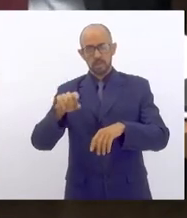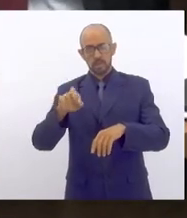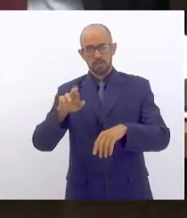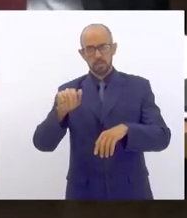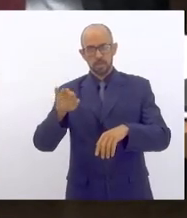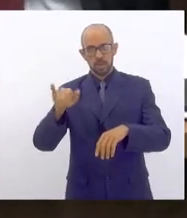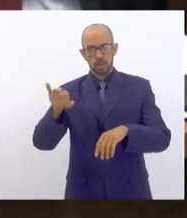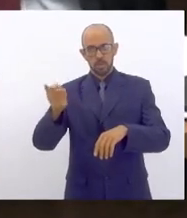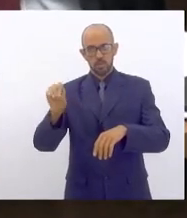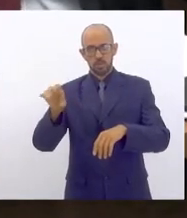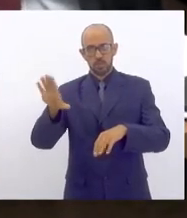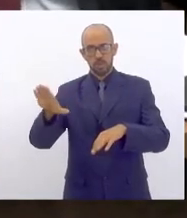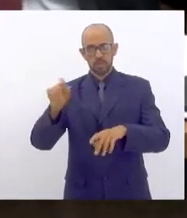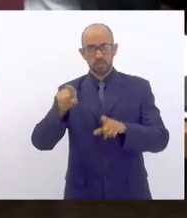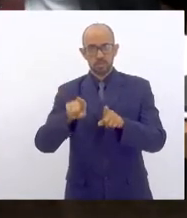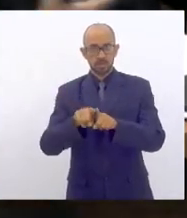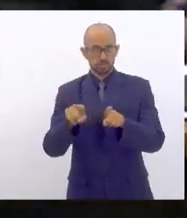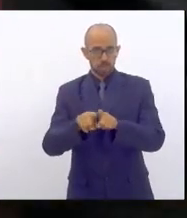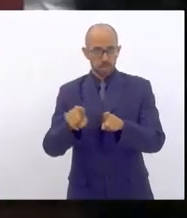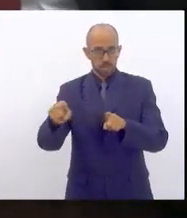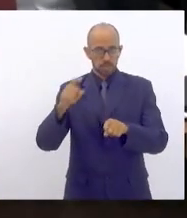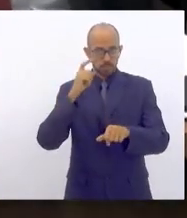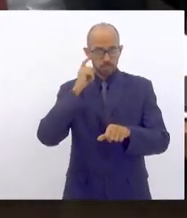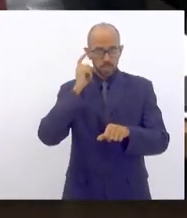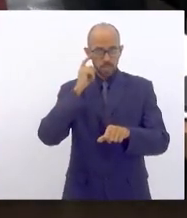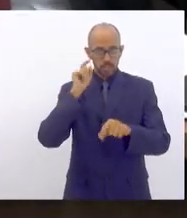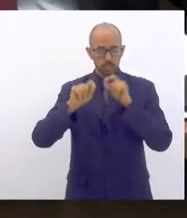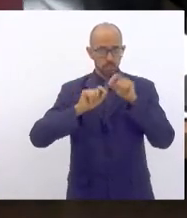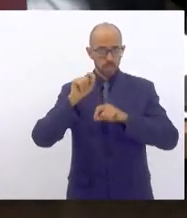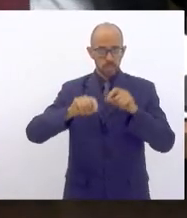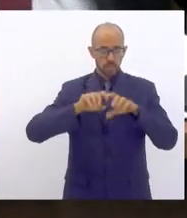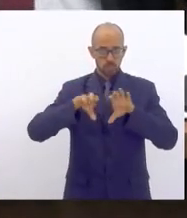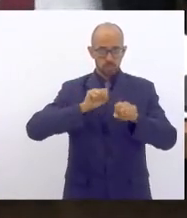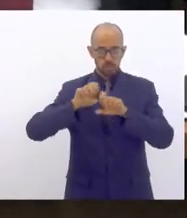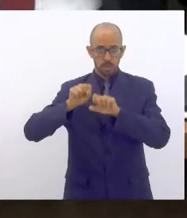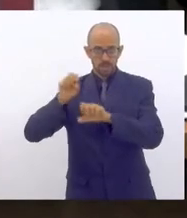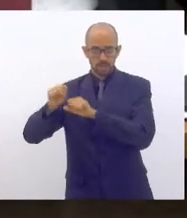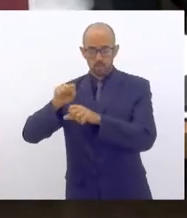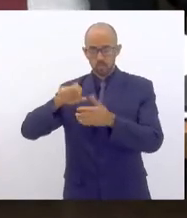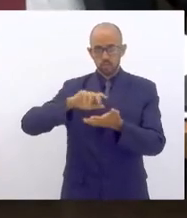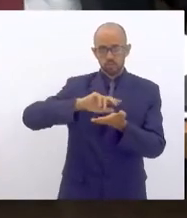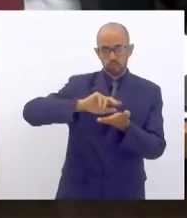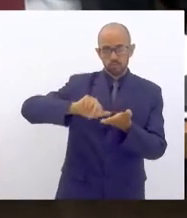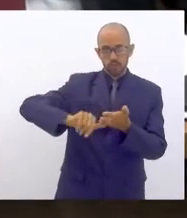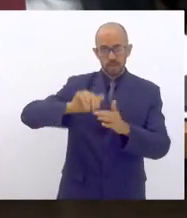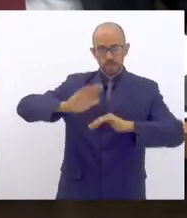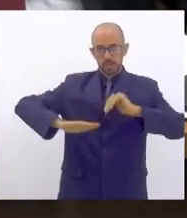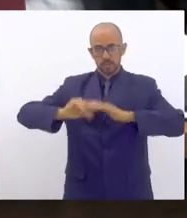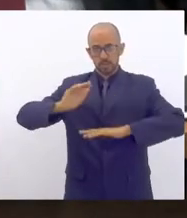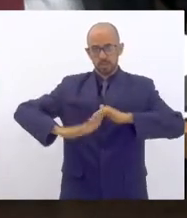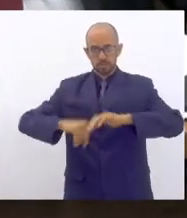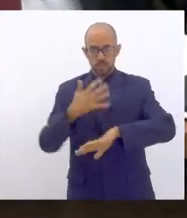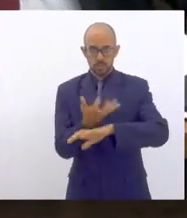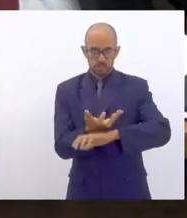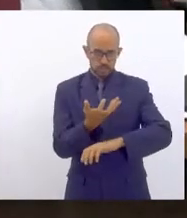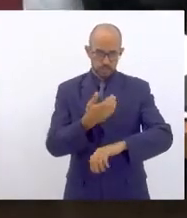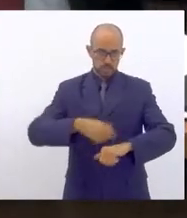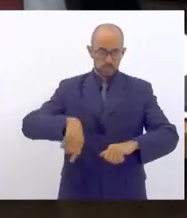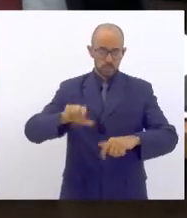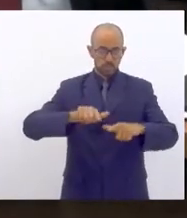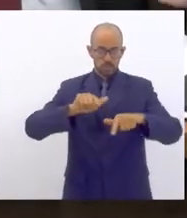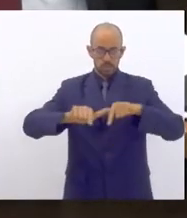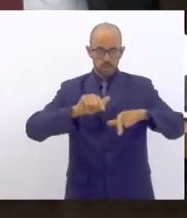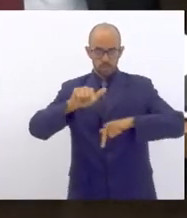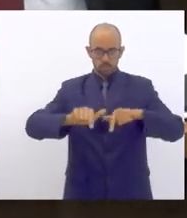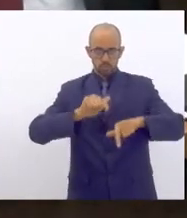também da formação em múltiplas dimensões dos estudantes. E aí, obviamente, o trabalho com a cultura, né, é